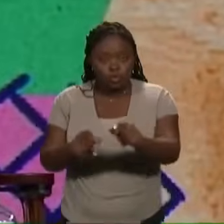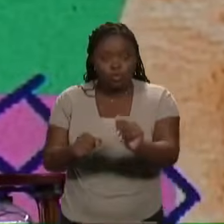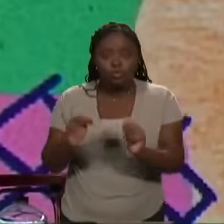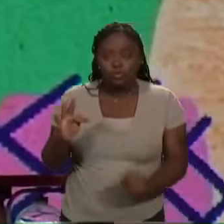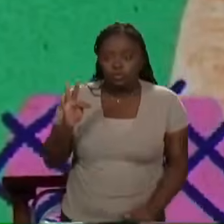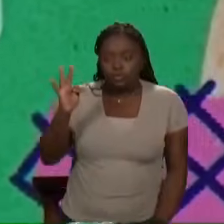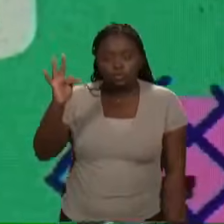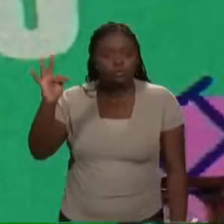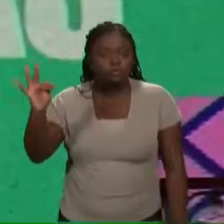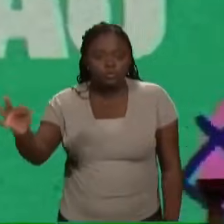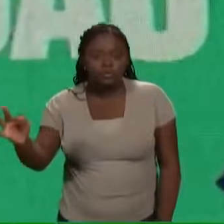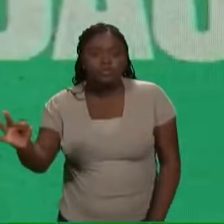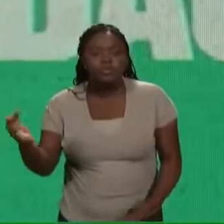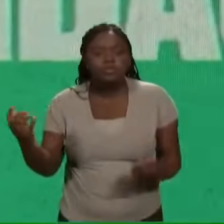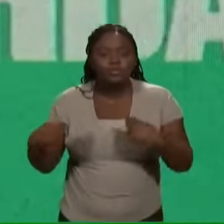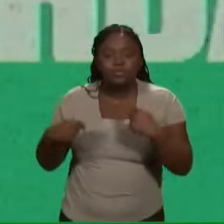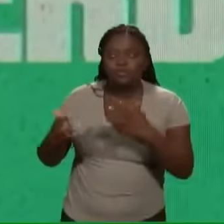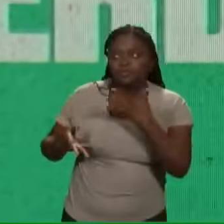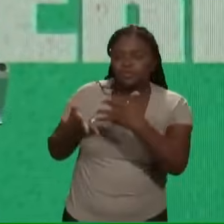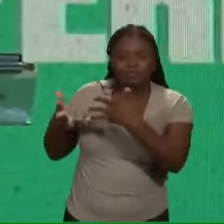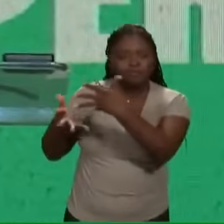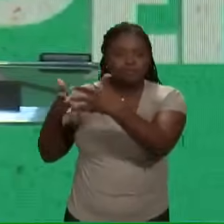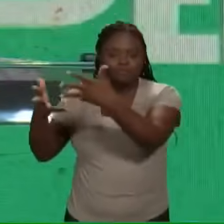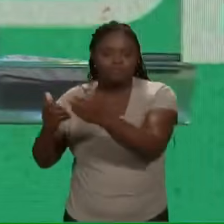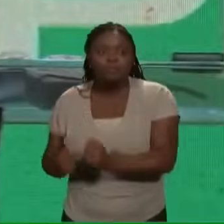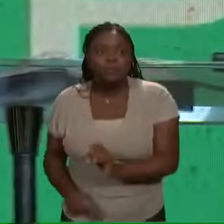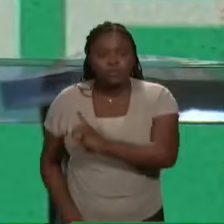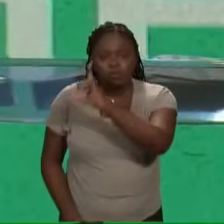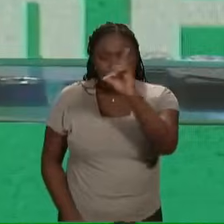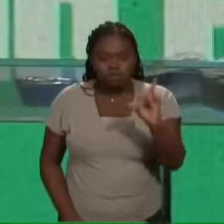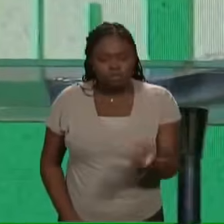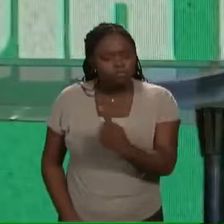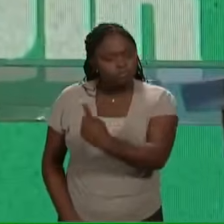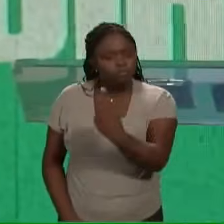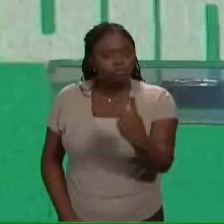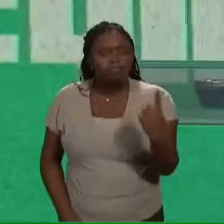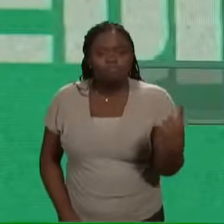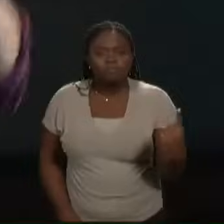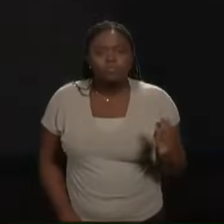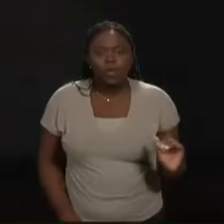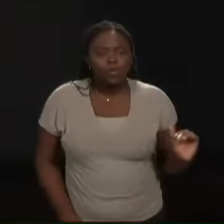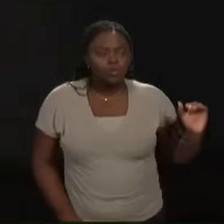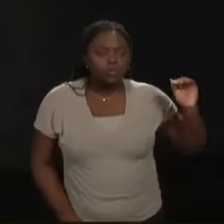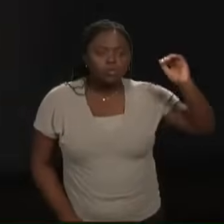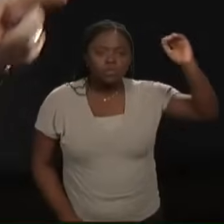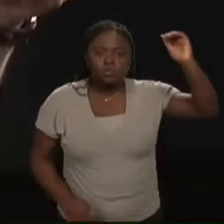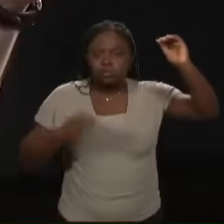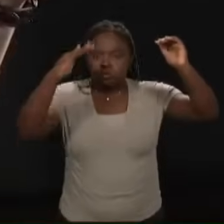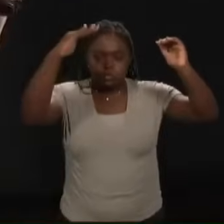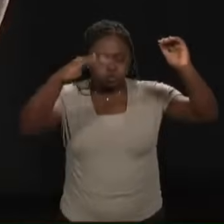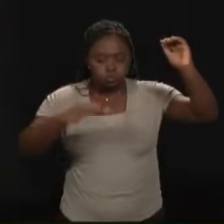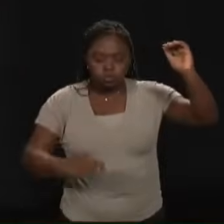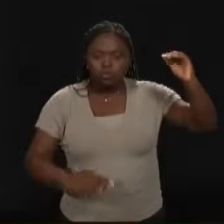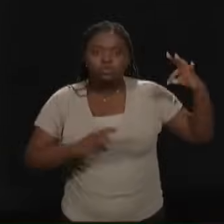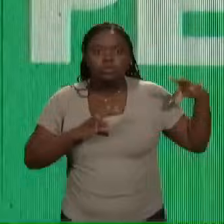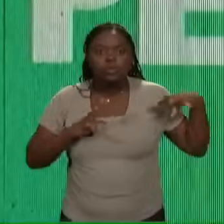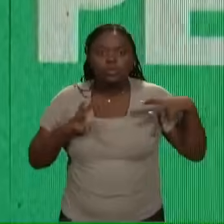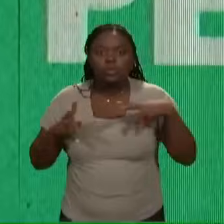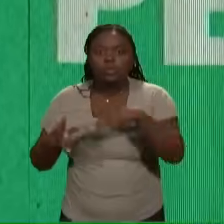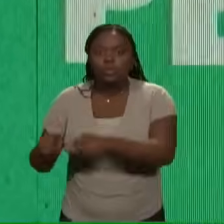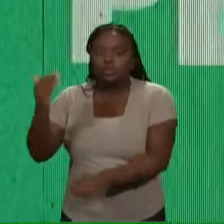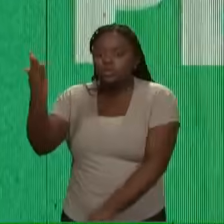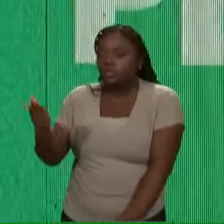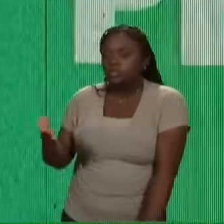acerto de contas. Vai chegar o dia que cada um de nós, do maior ao menor, nós vamos chegar diante do